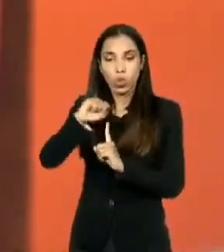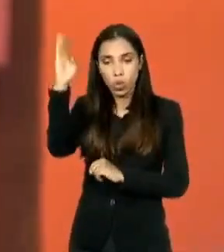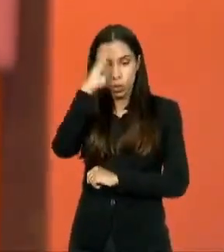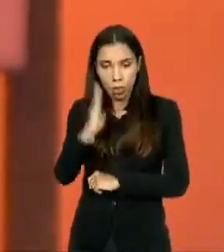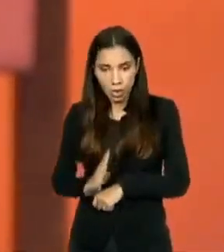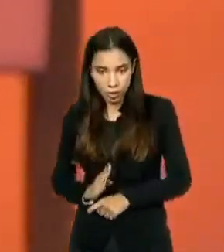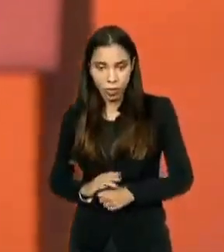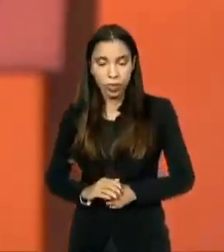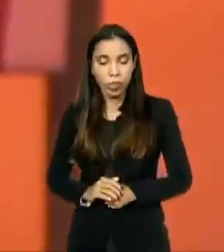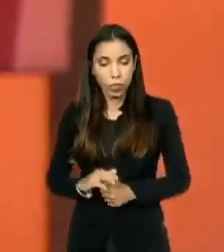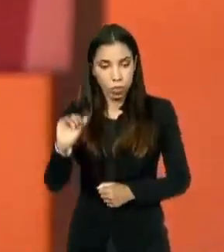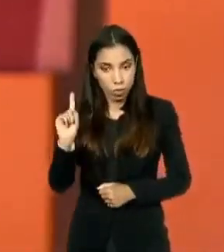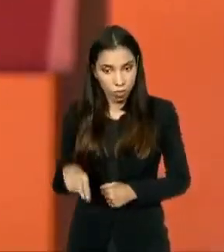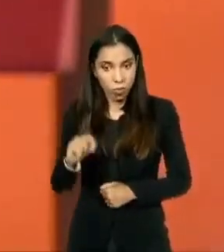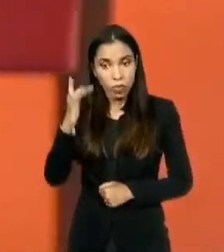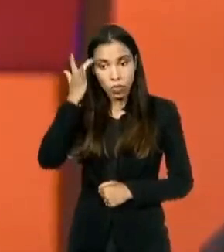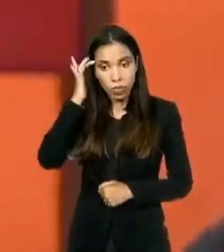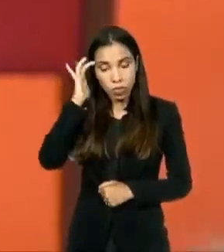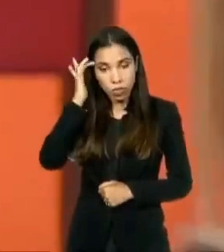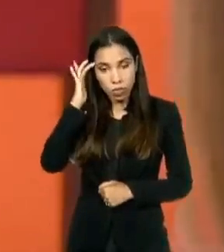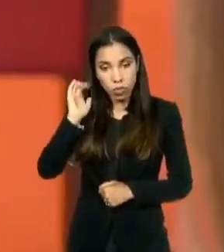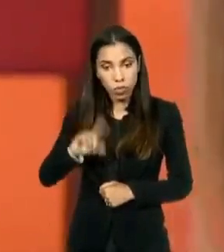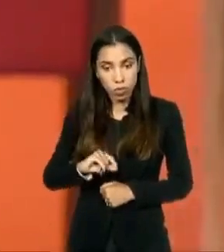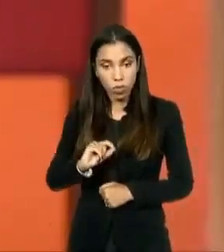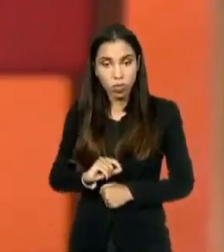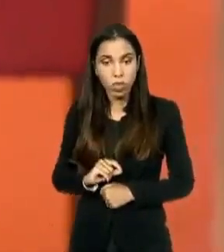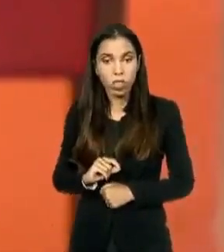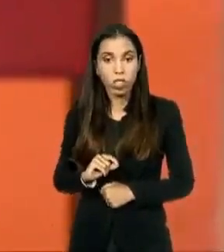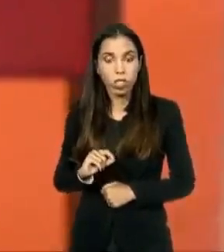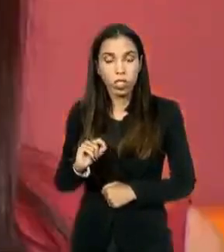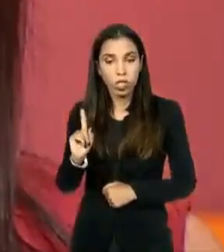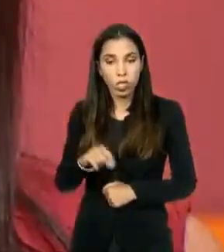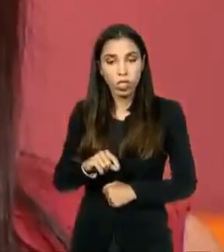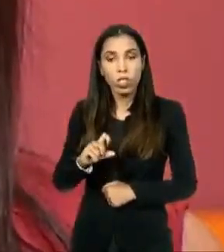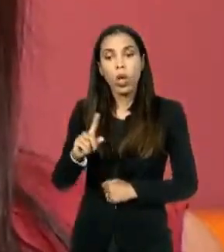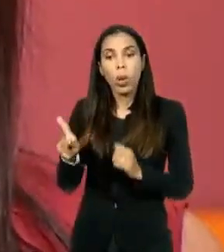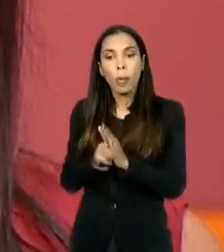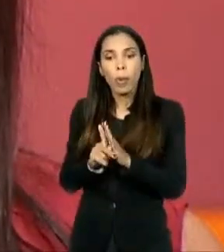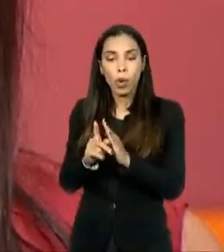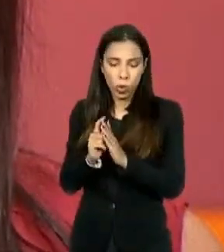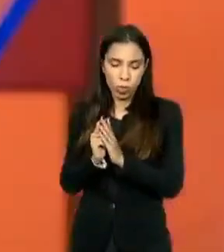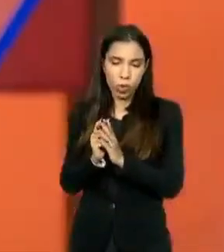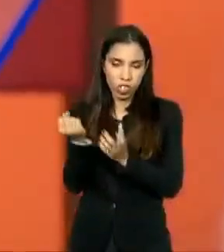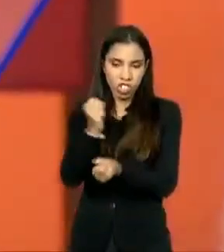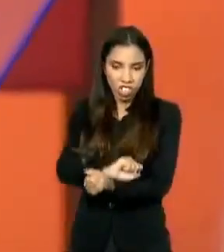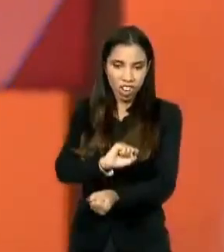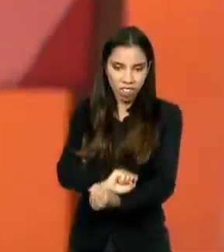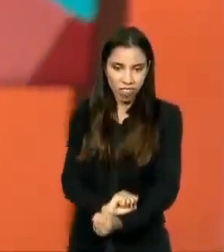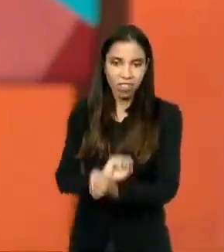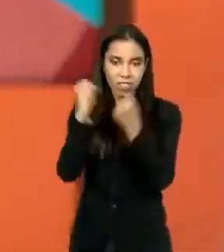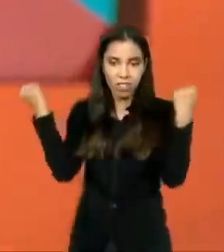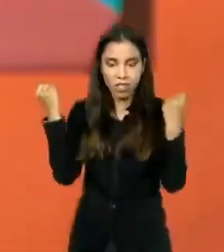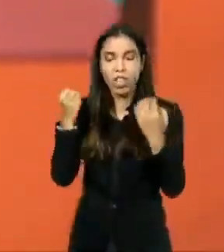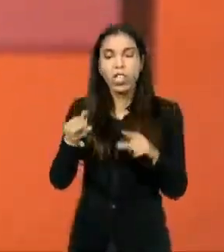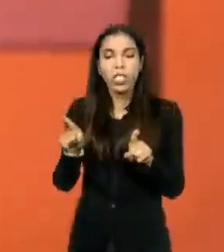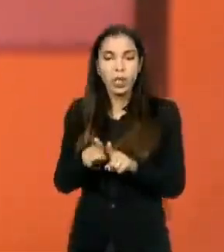assim... Teve a questão da abolição da escravidão. Houve um branqueamento